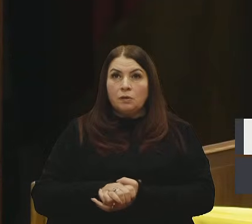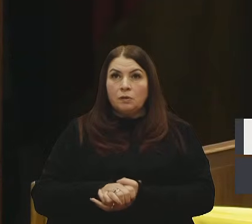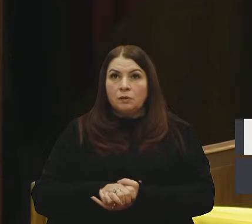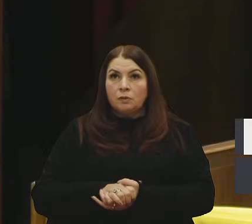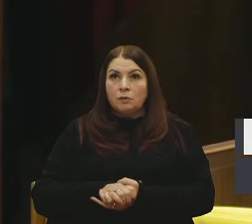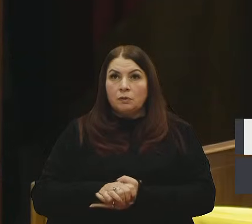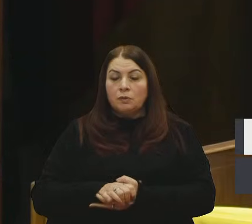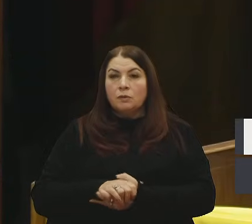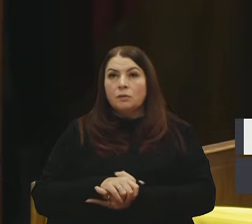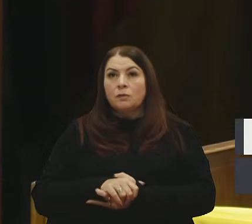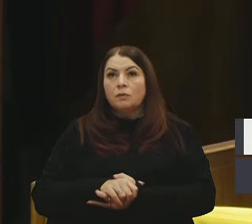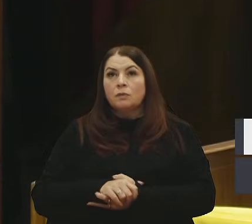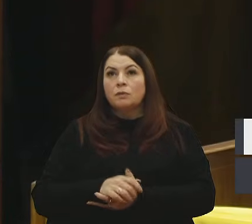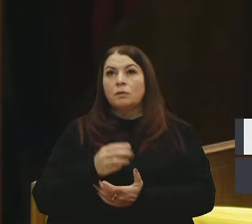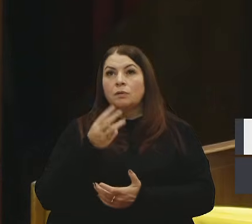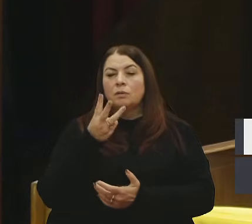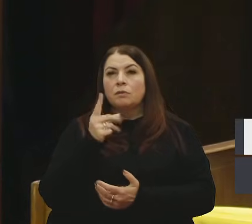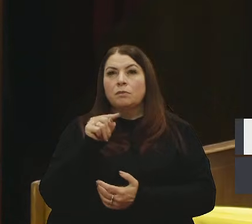ó.